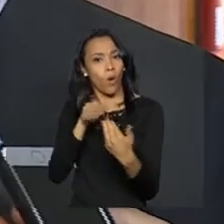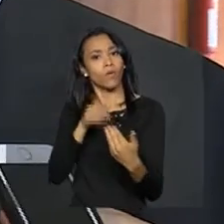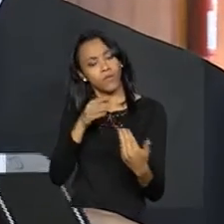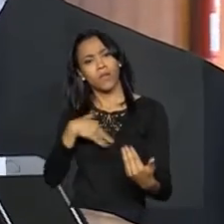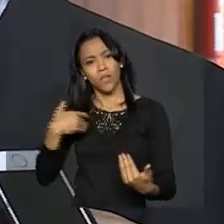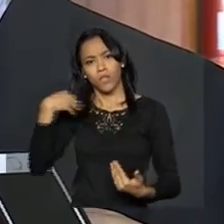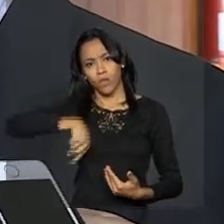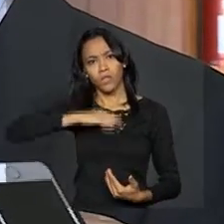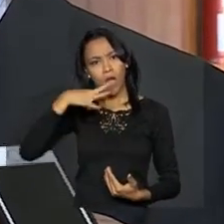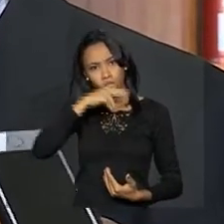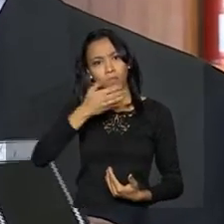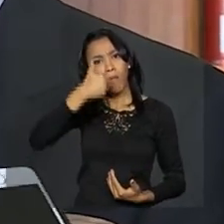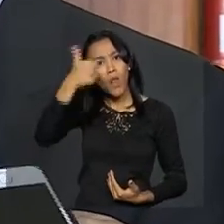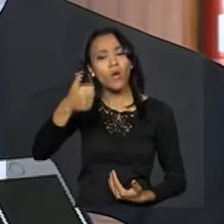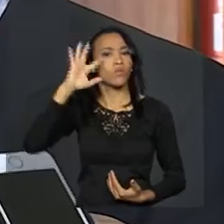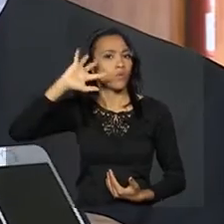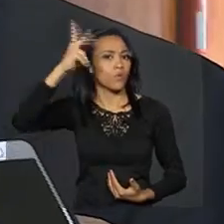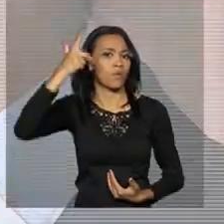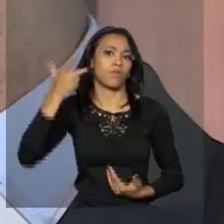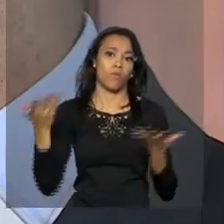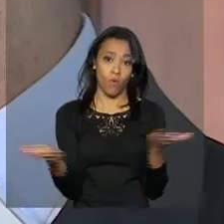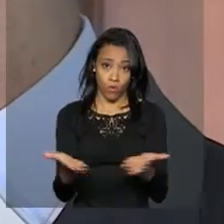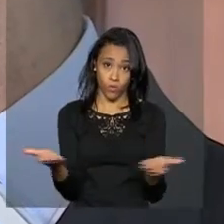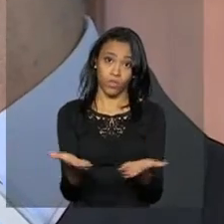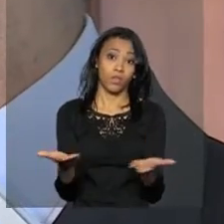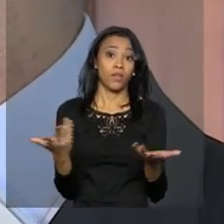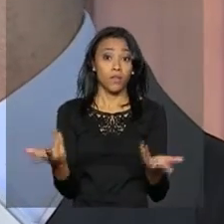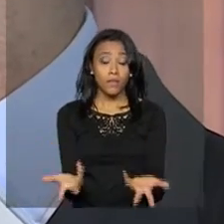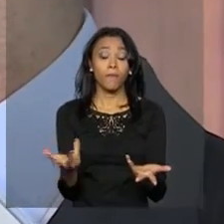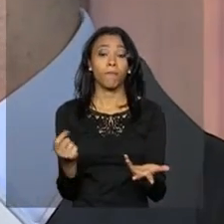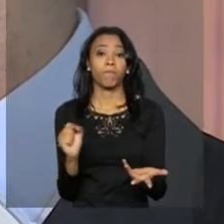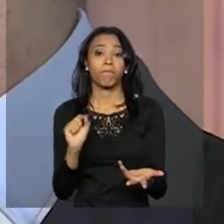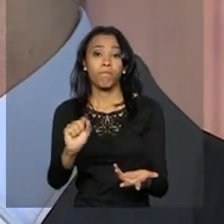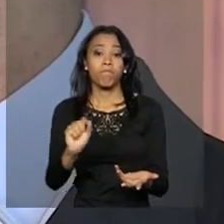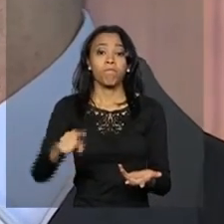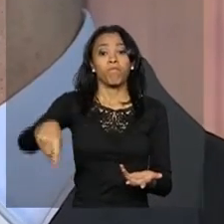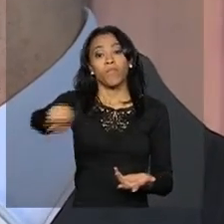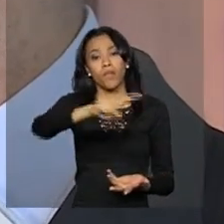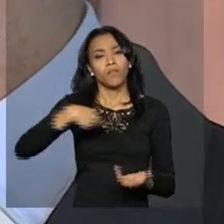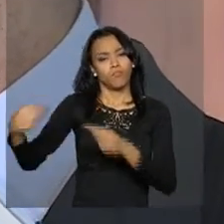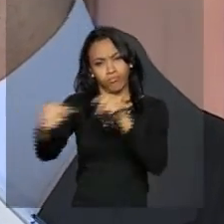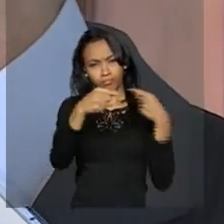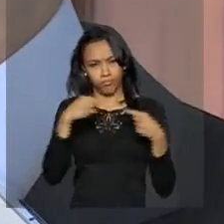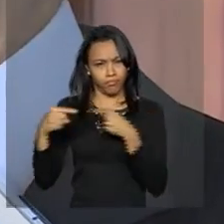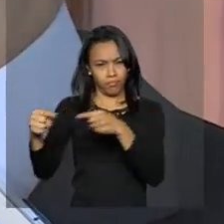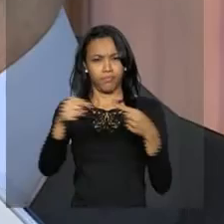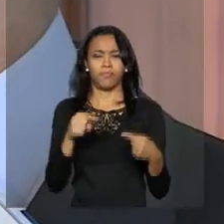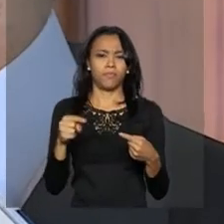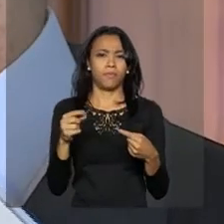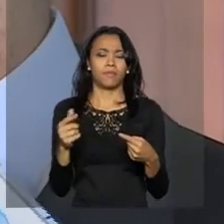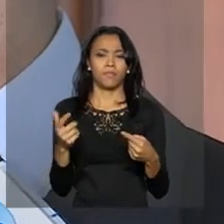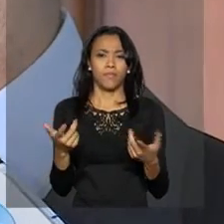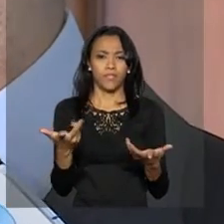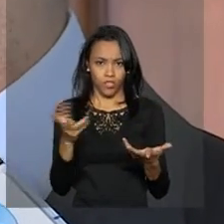a melhor solução para o problema dos estados hoje. Com os governadores nós temos já um fórum de discussão que resultou no projeto de lei que está